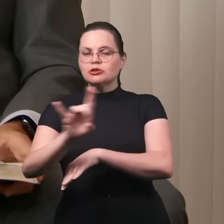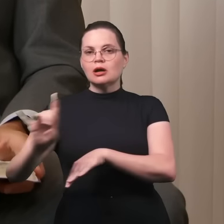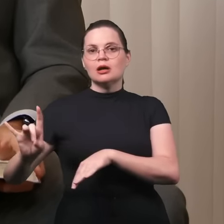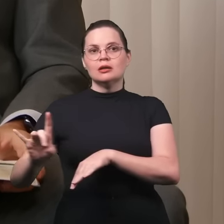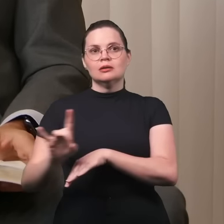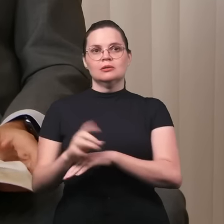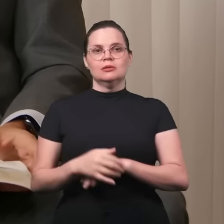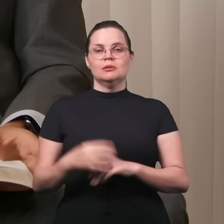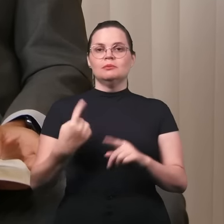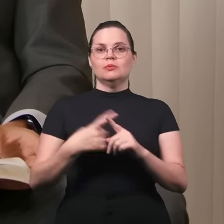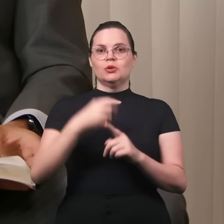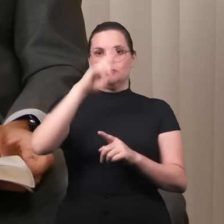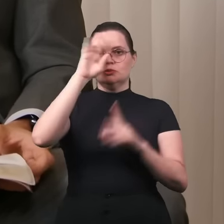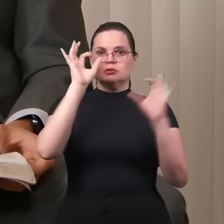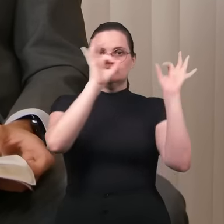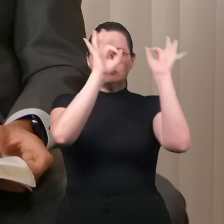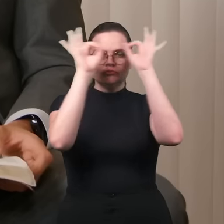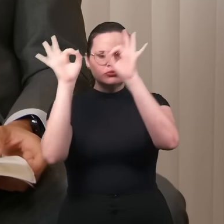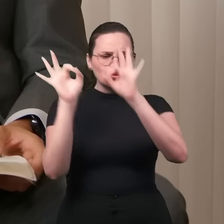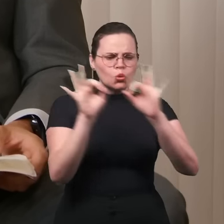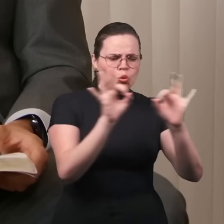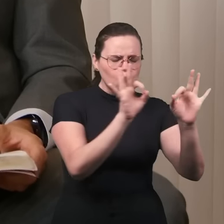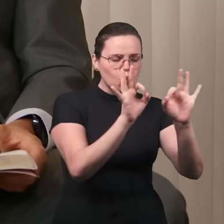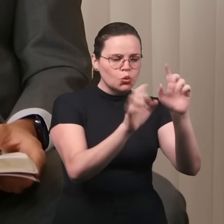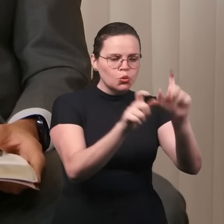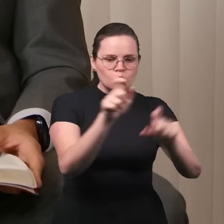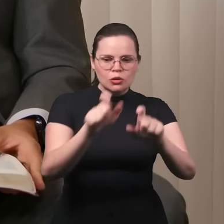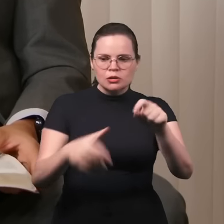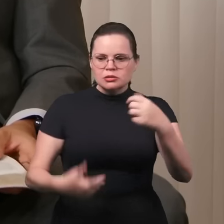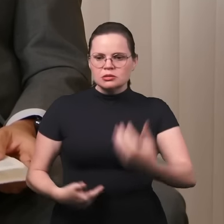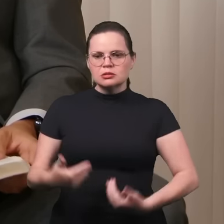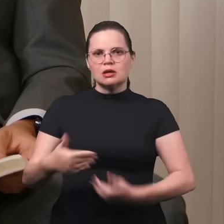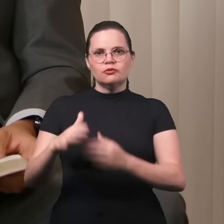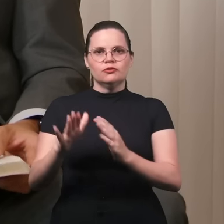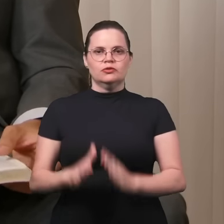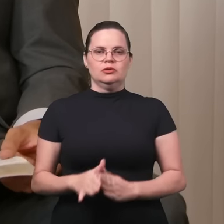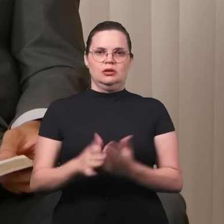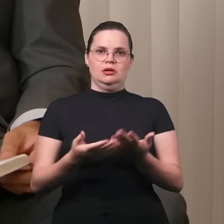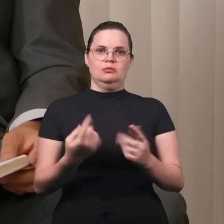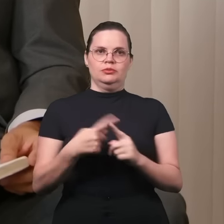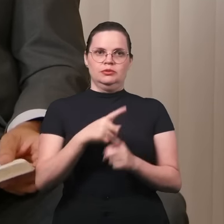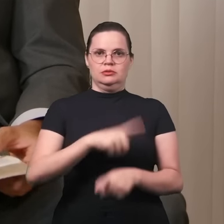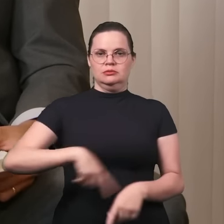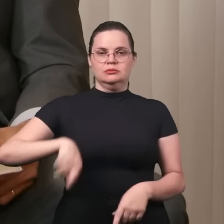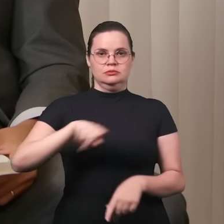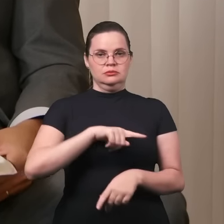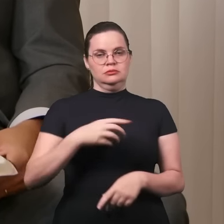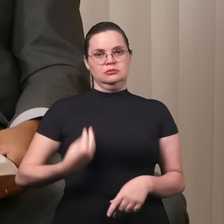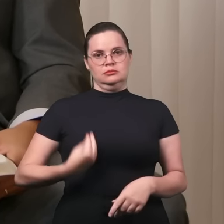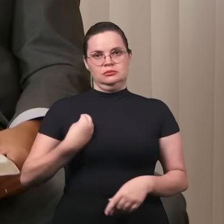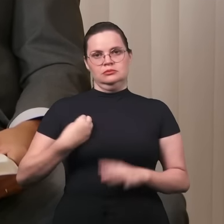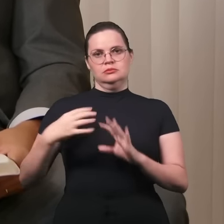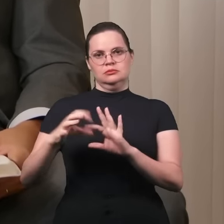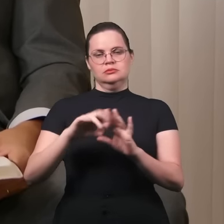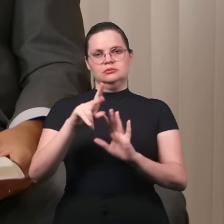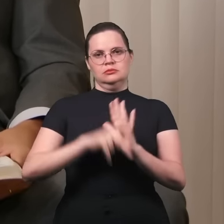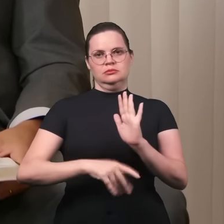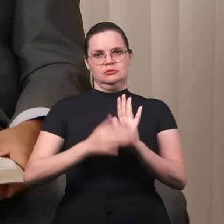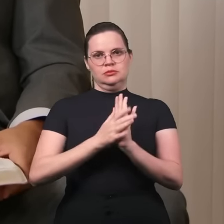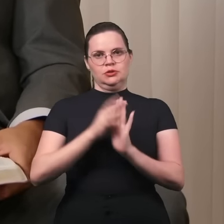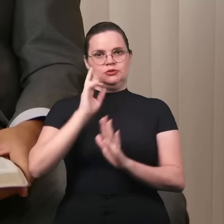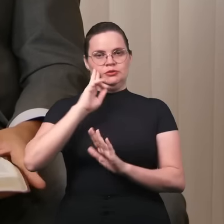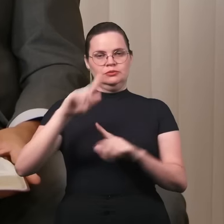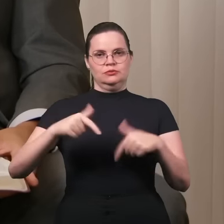olhos do Senhor procuram os justos na terra, né? Aqueles que nasceram na obra do Espírito. E nesse dia o Senhor